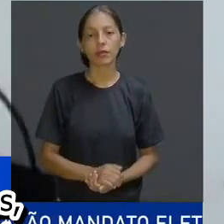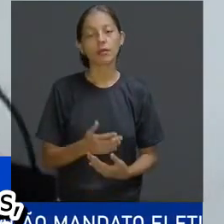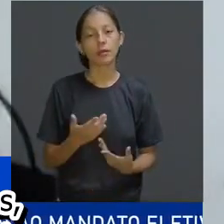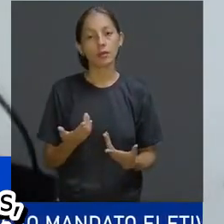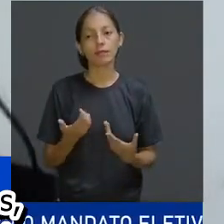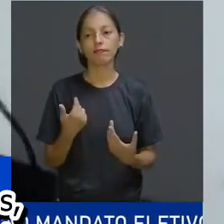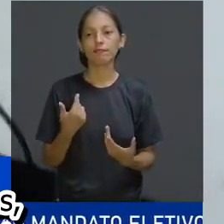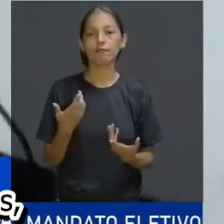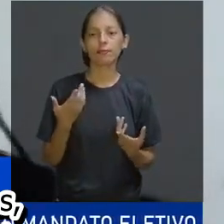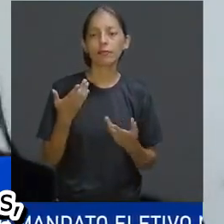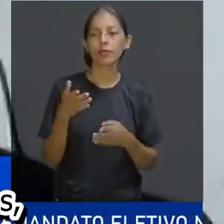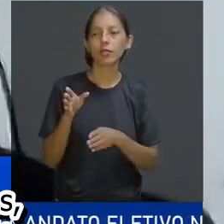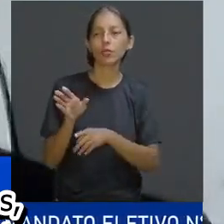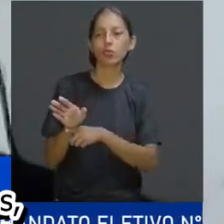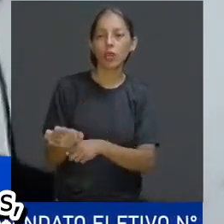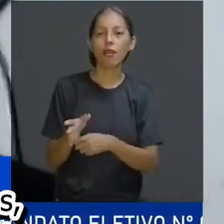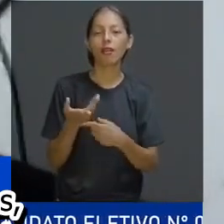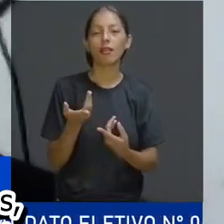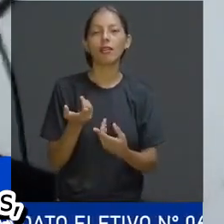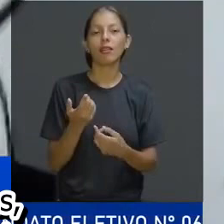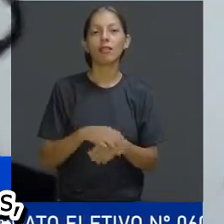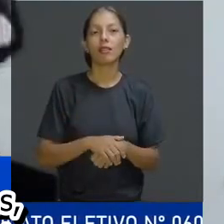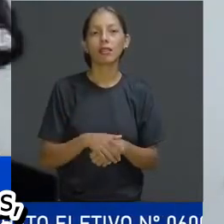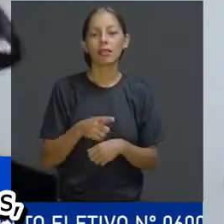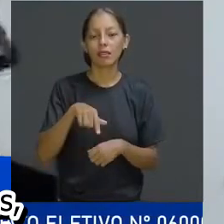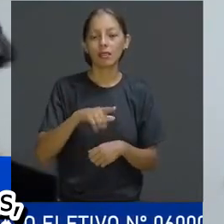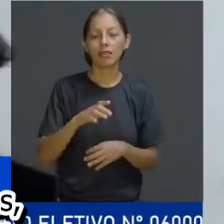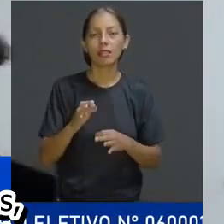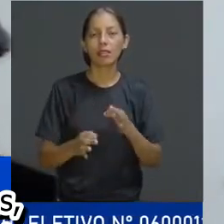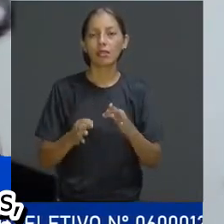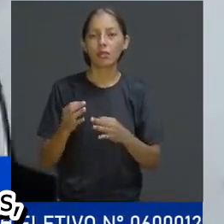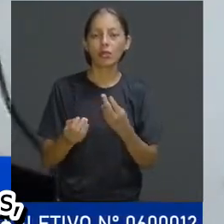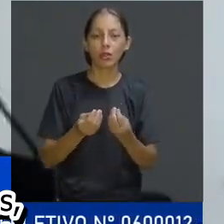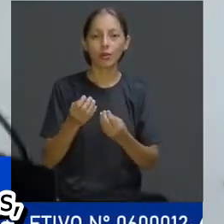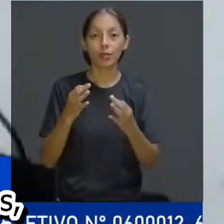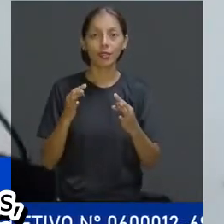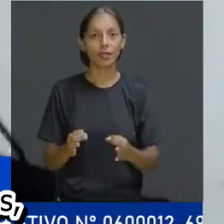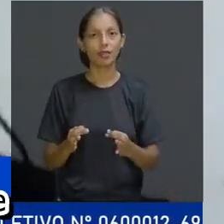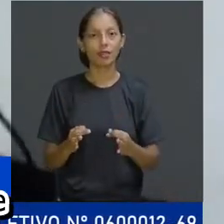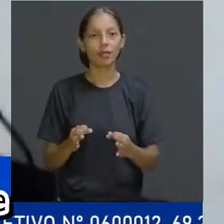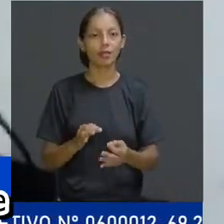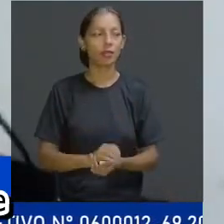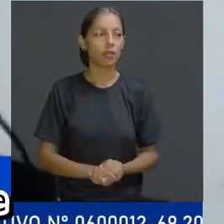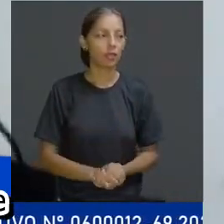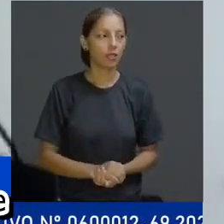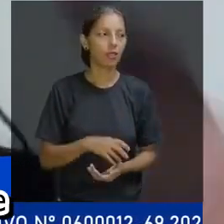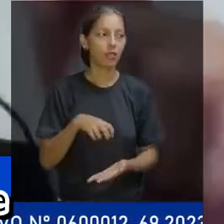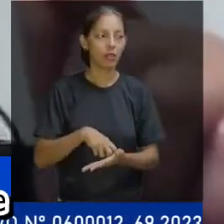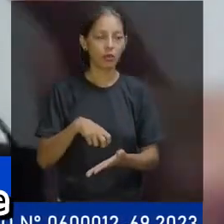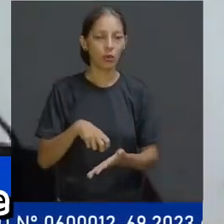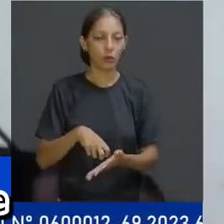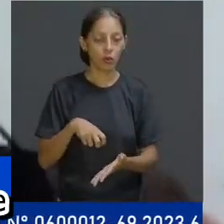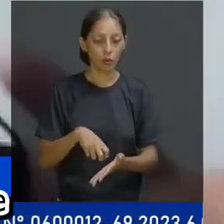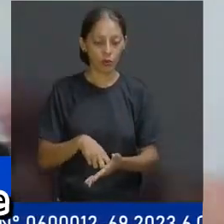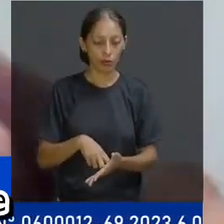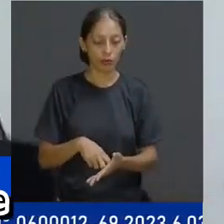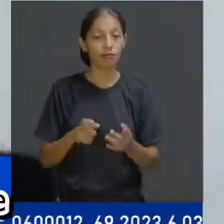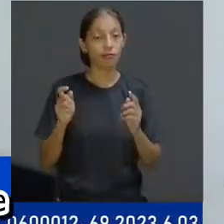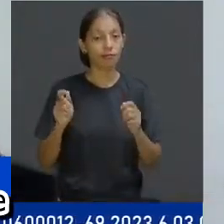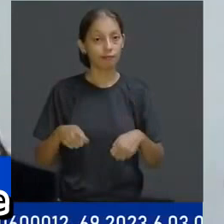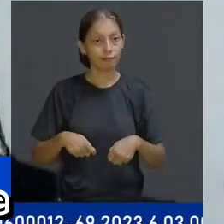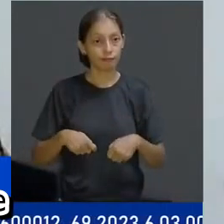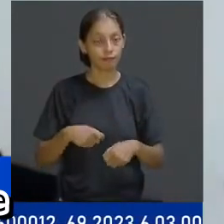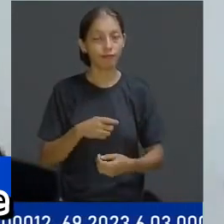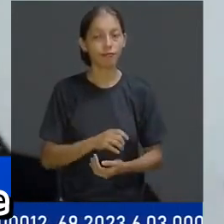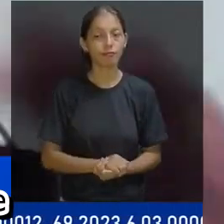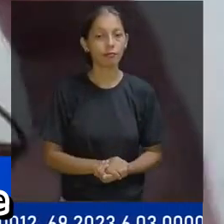julgamento de Vossas Excelências, pedimos que seja condenado em má-fé os dois autores, porque eles não só distribuíram essa